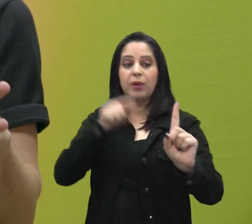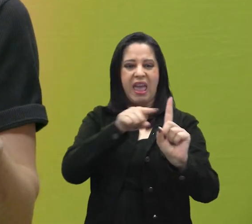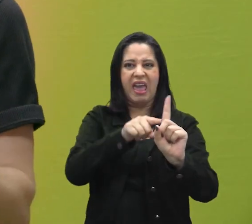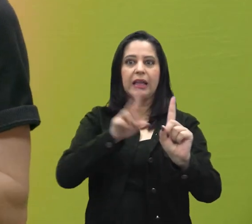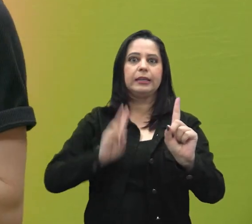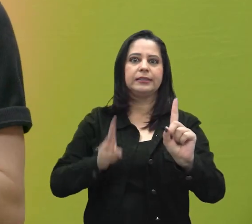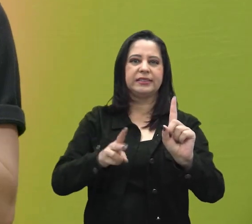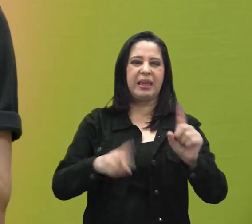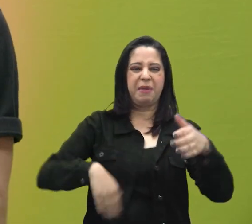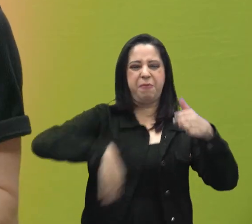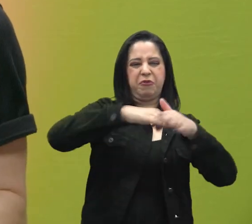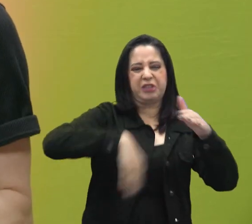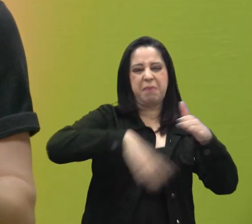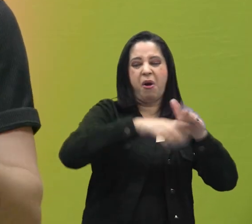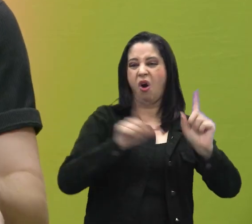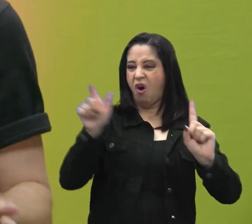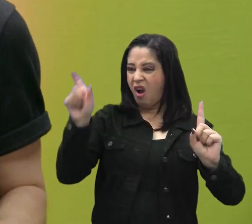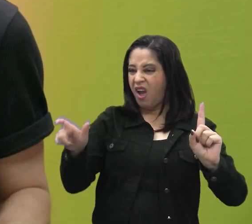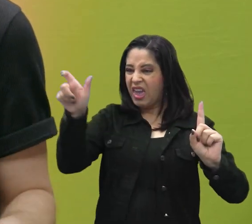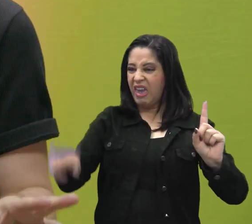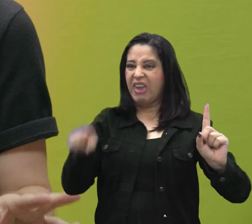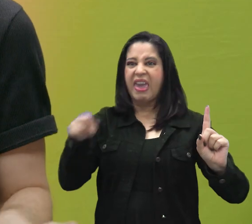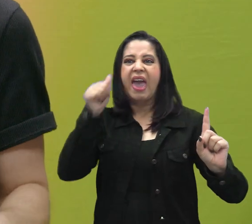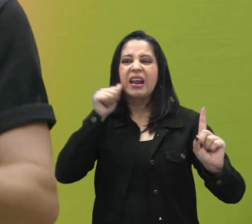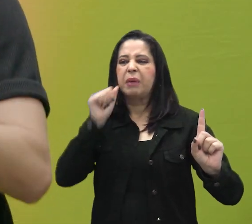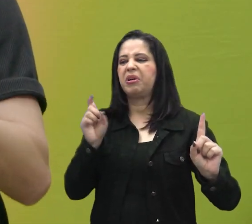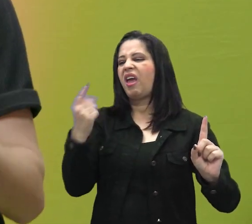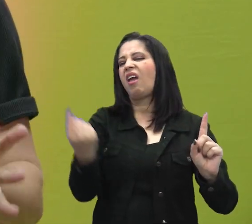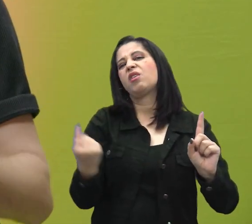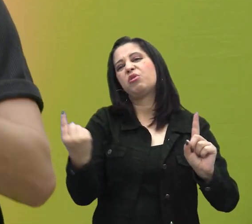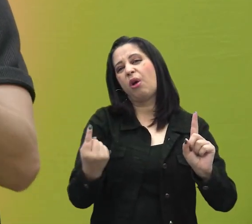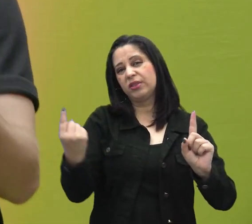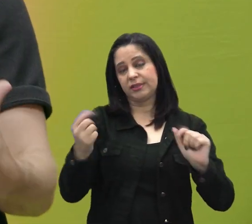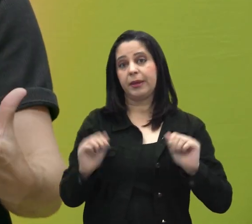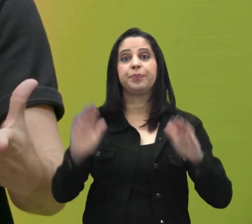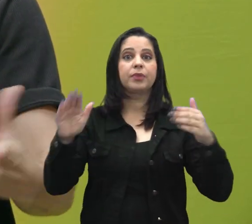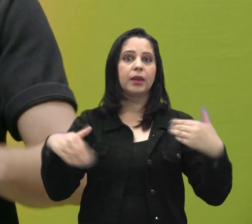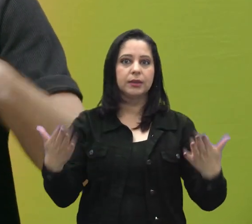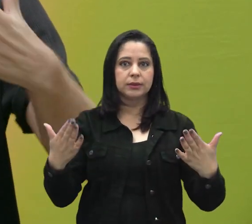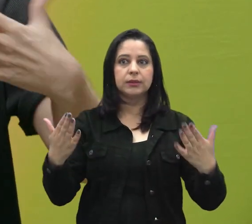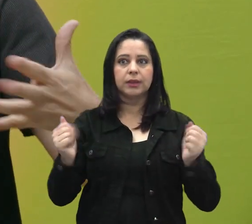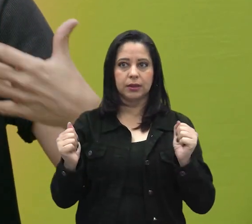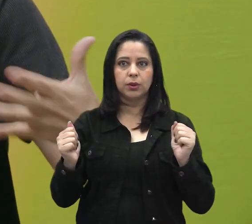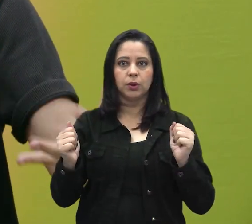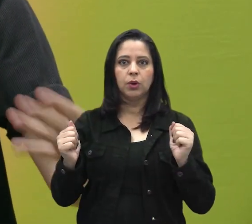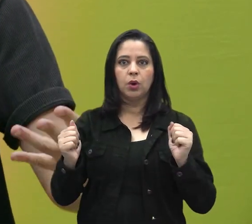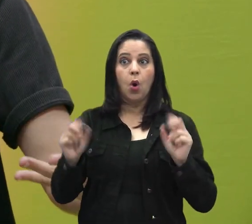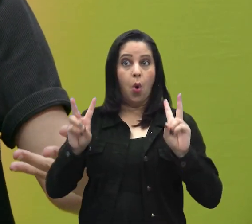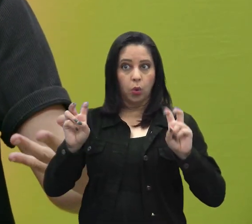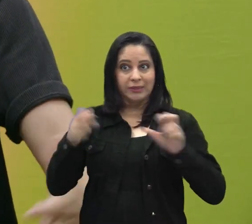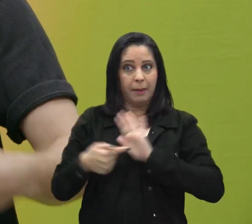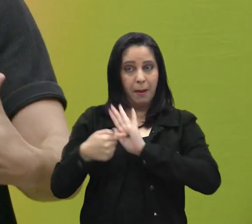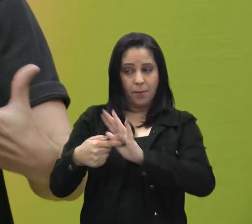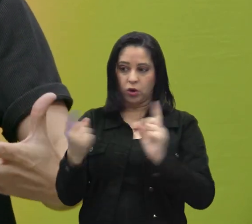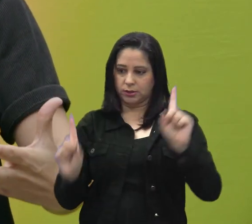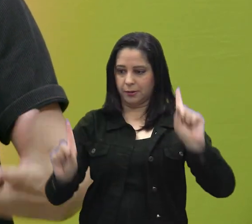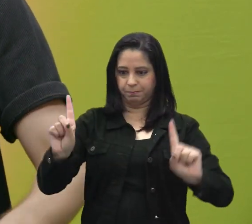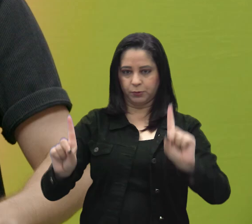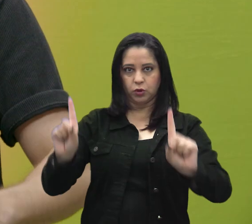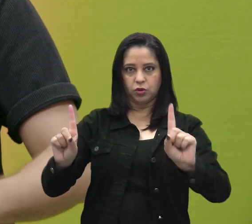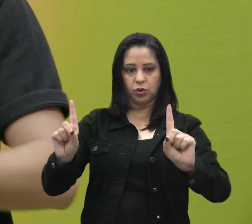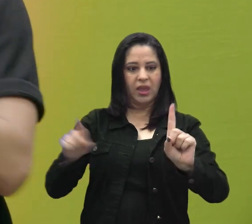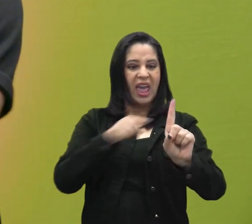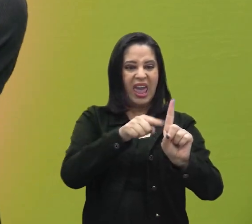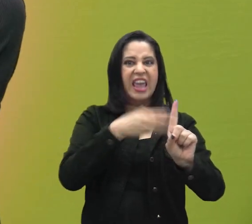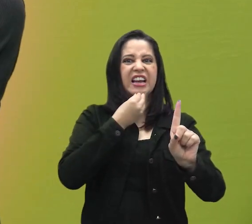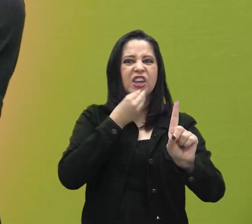pro jogo de futebol, deixa sempre a mulher em casa junto com o filho e não dá muito atenção à mulher. Então a gente discute esses casos desses Legal. casais